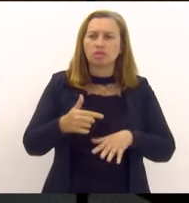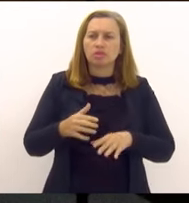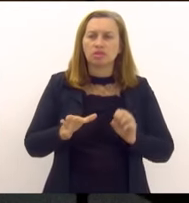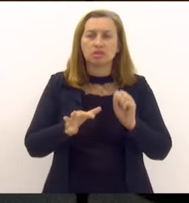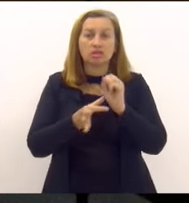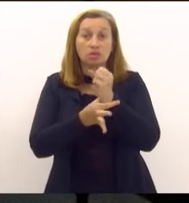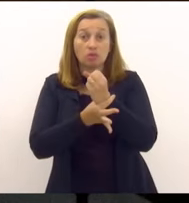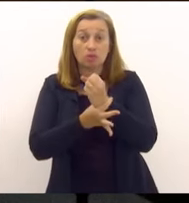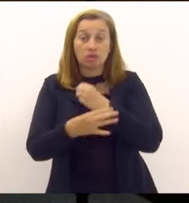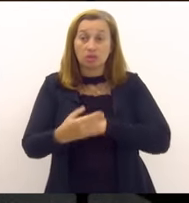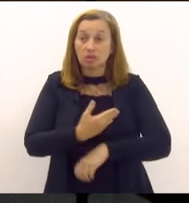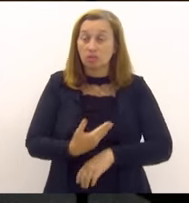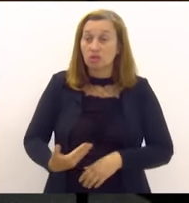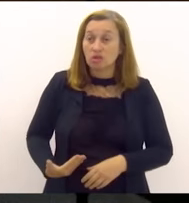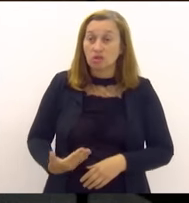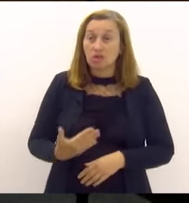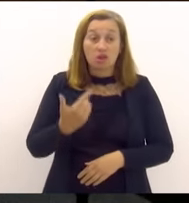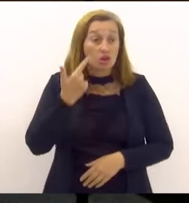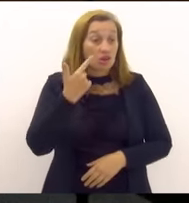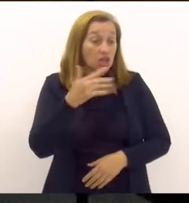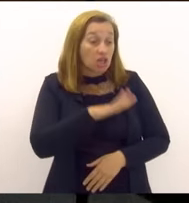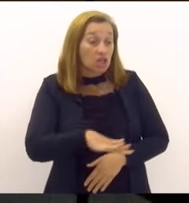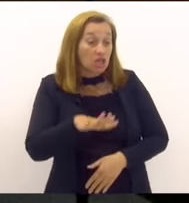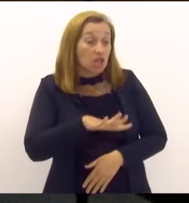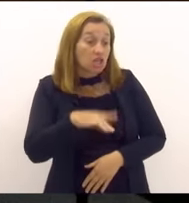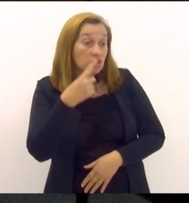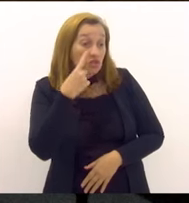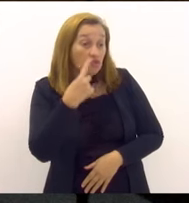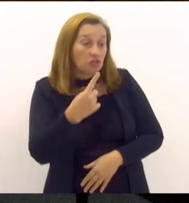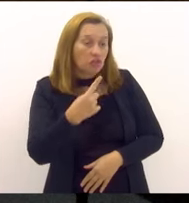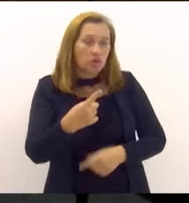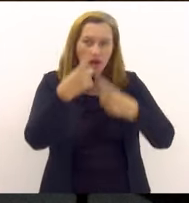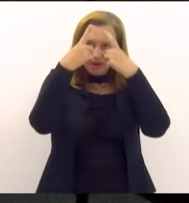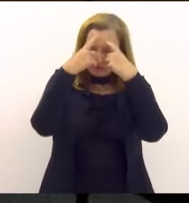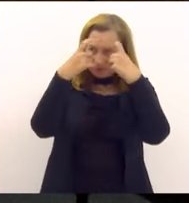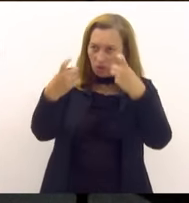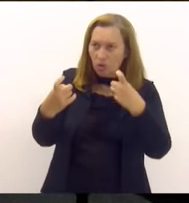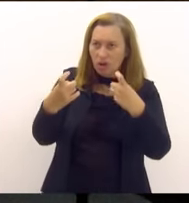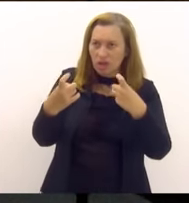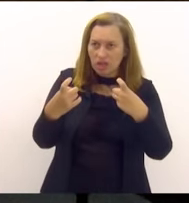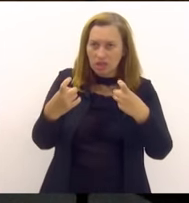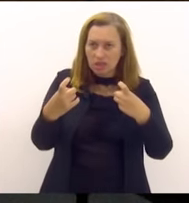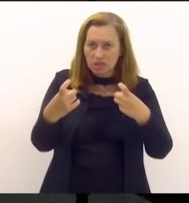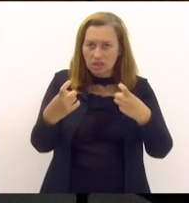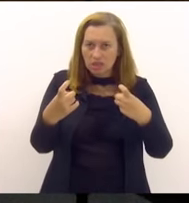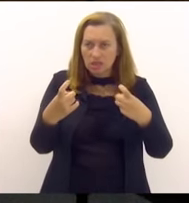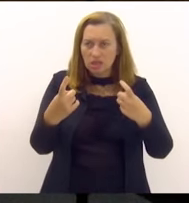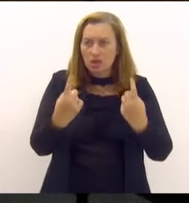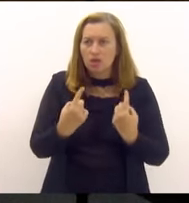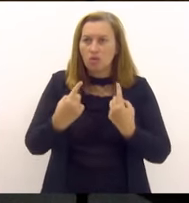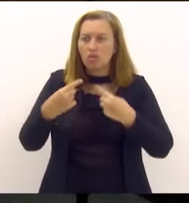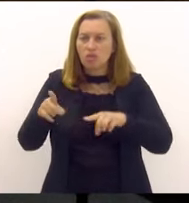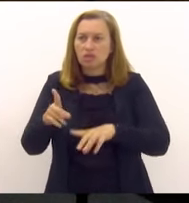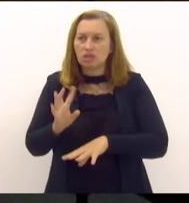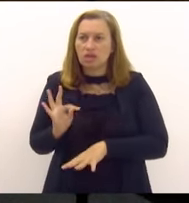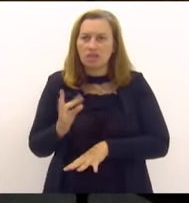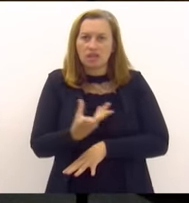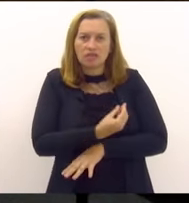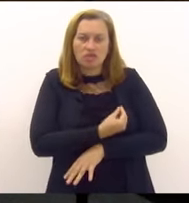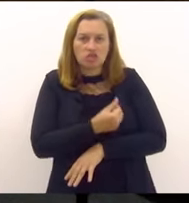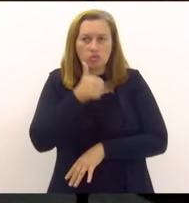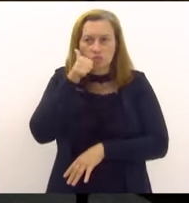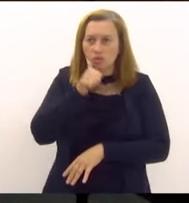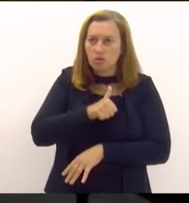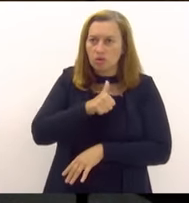crianças. Os perpetradores da violência que vitimou a Valentina o fizeram sob